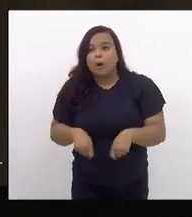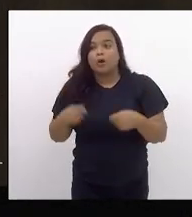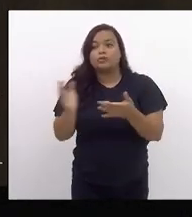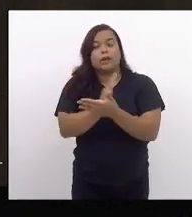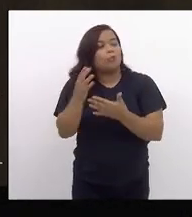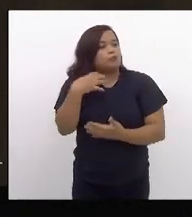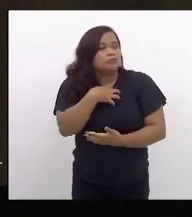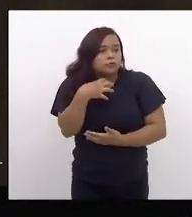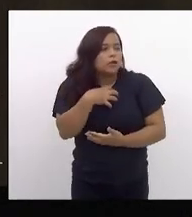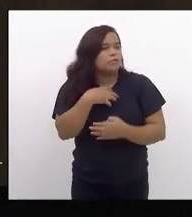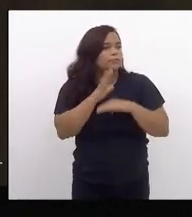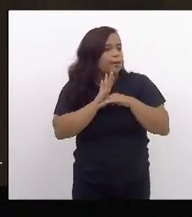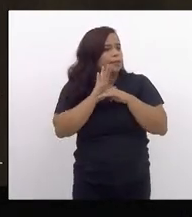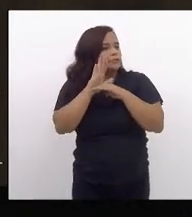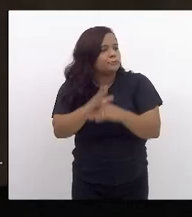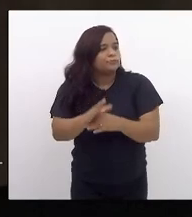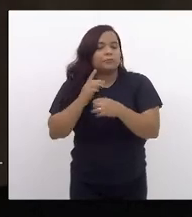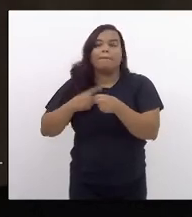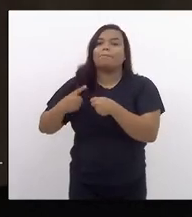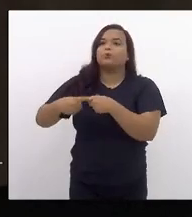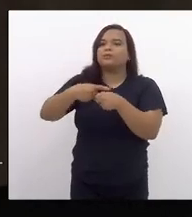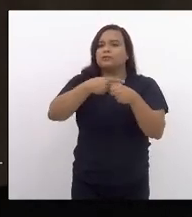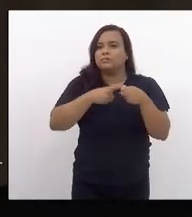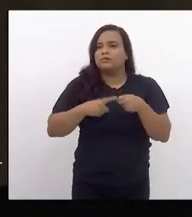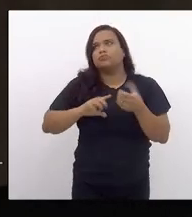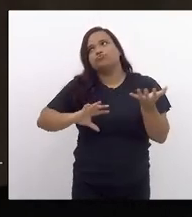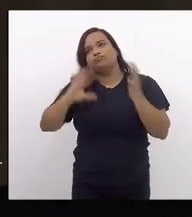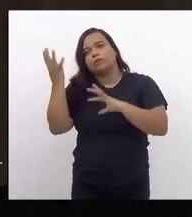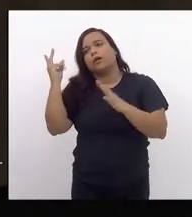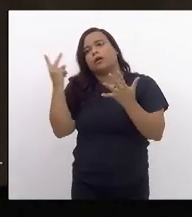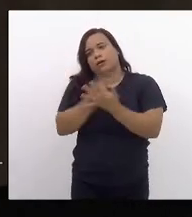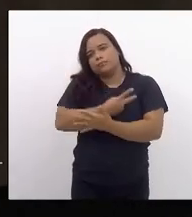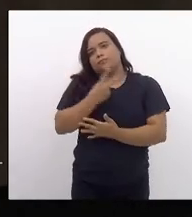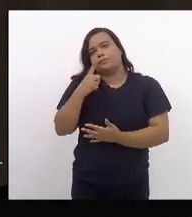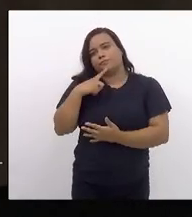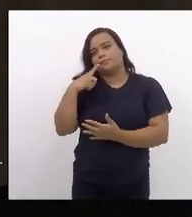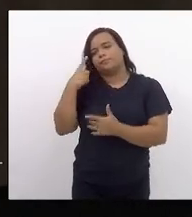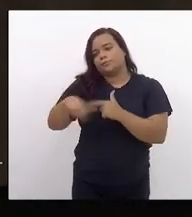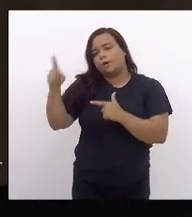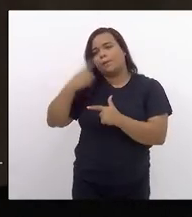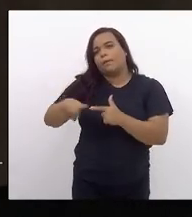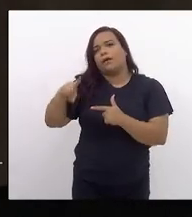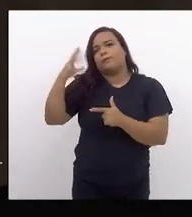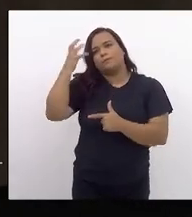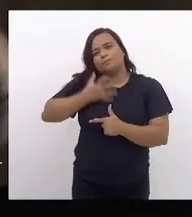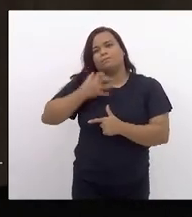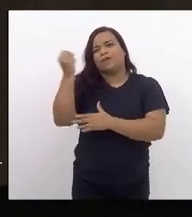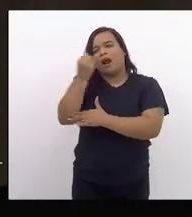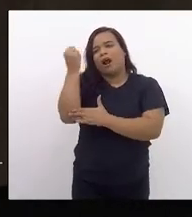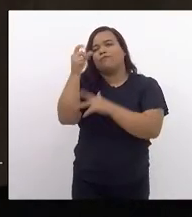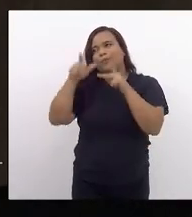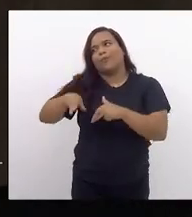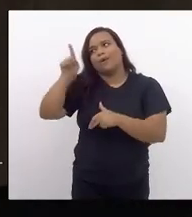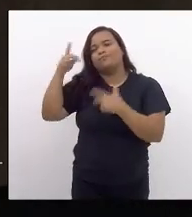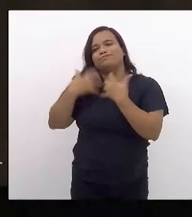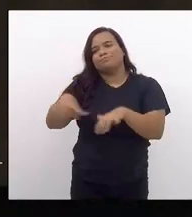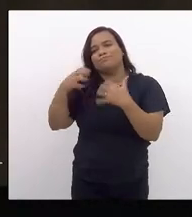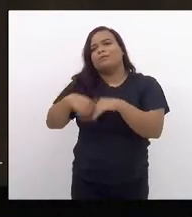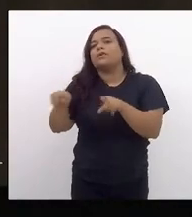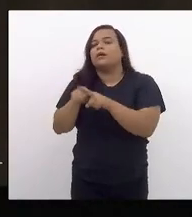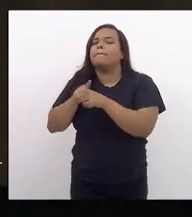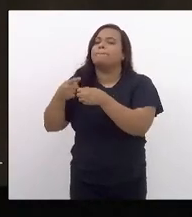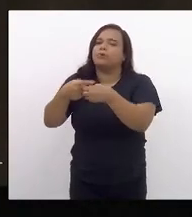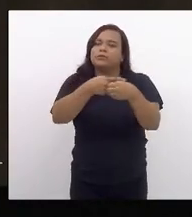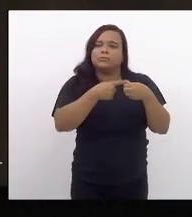maneira, contribuir com os municípios que, eventualmente, estiverem passando situações de calamidade, como vive Petrópolis e como os municípios